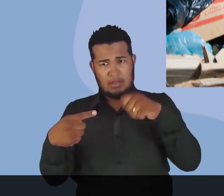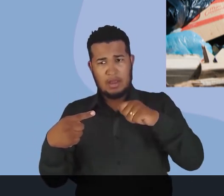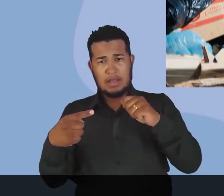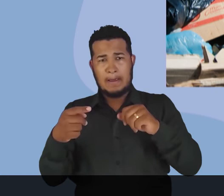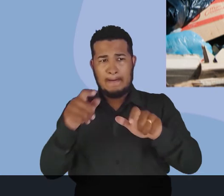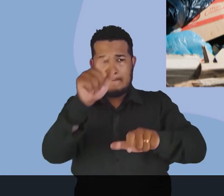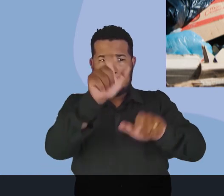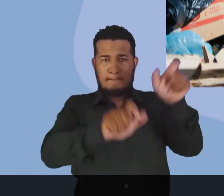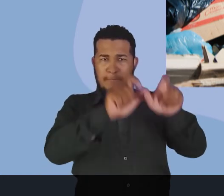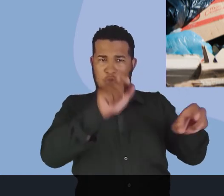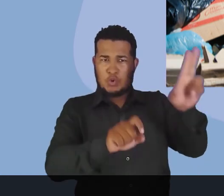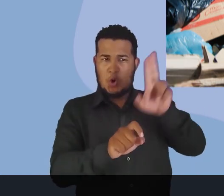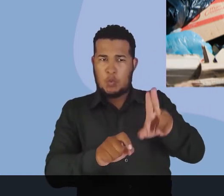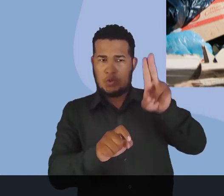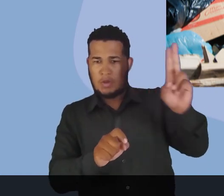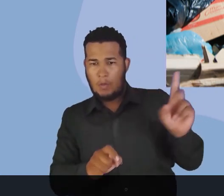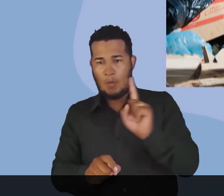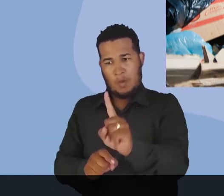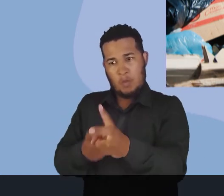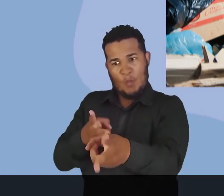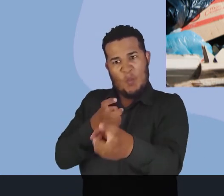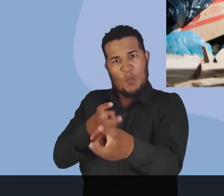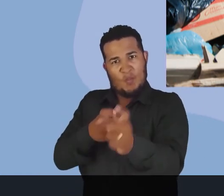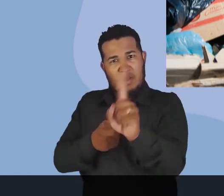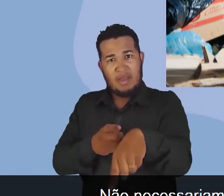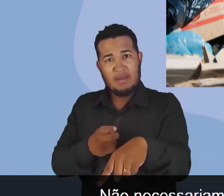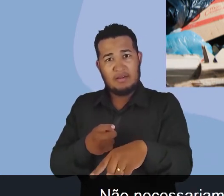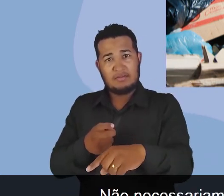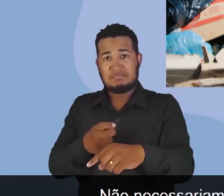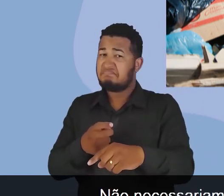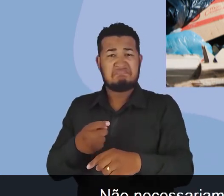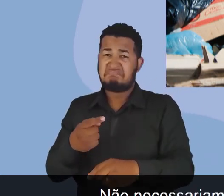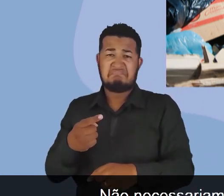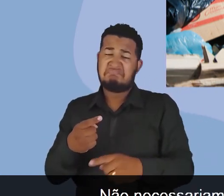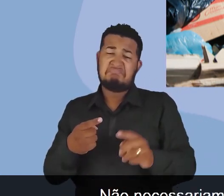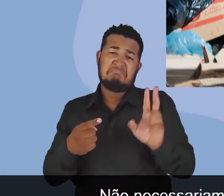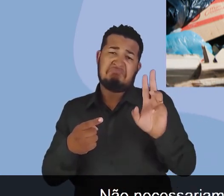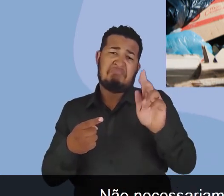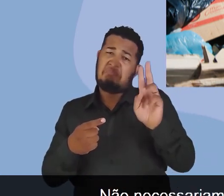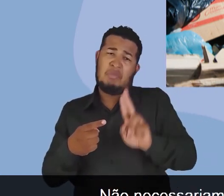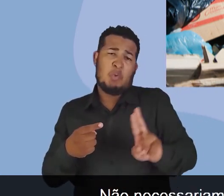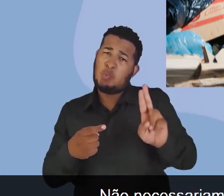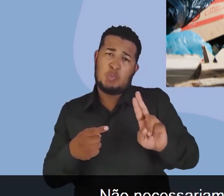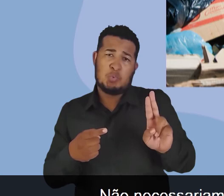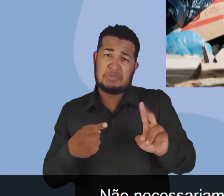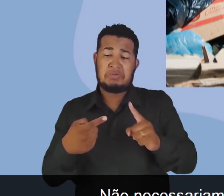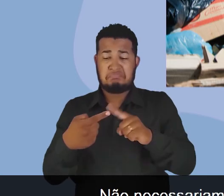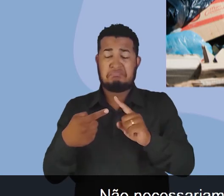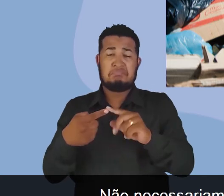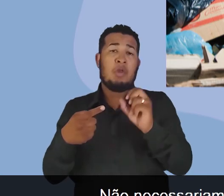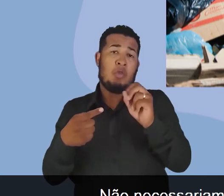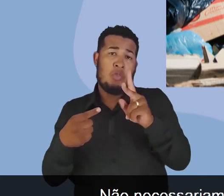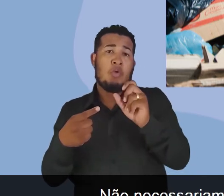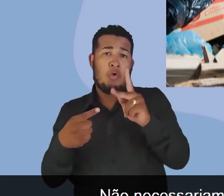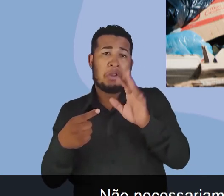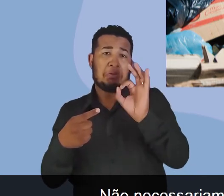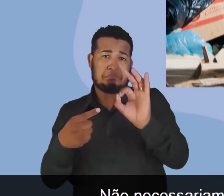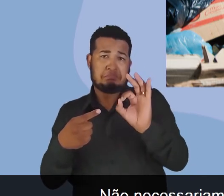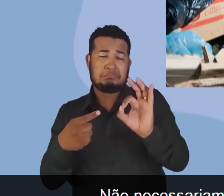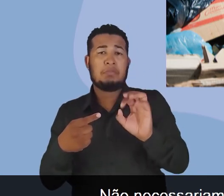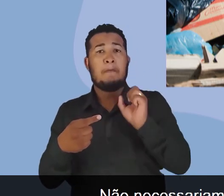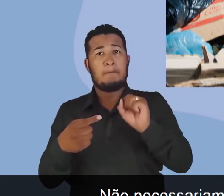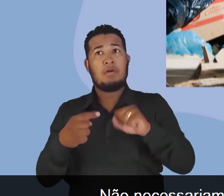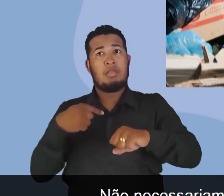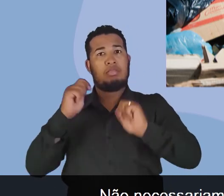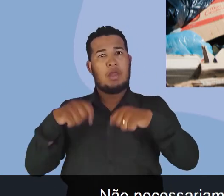utiliza pessoas como meio para a ação? Não necessariamente utiliza. Então é uma ação que pode satisfazer